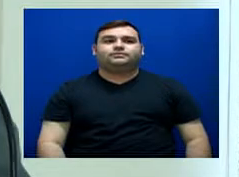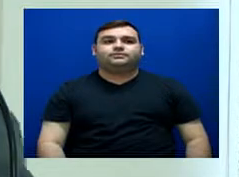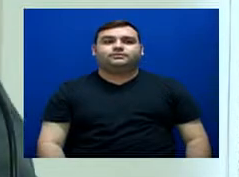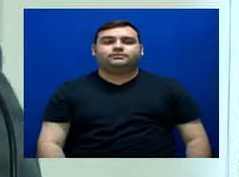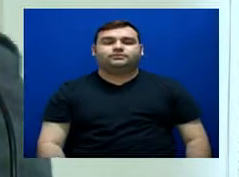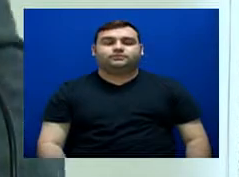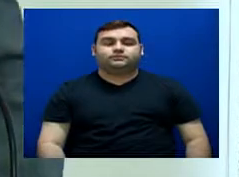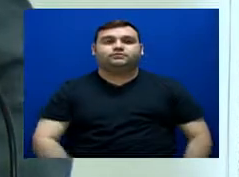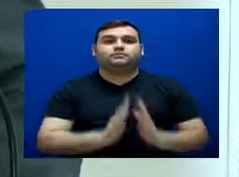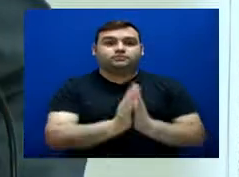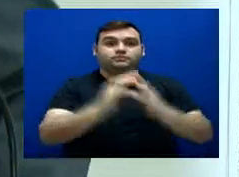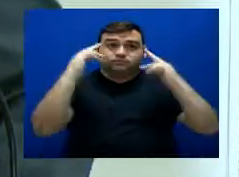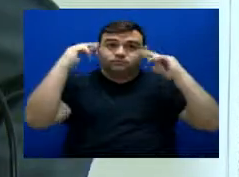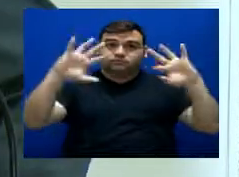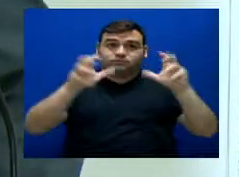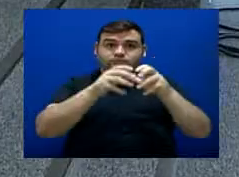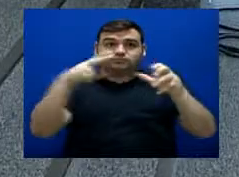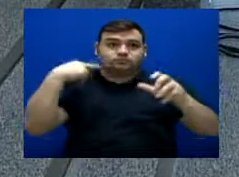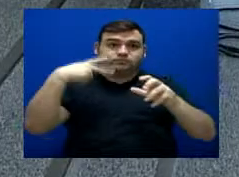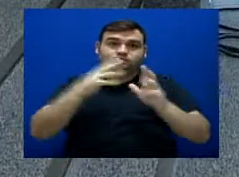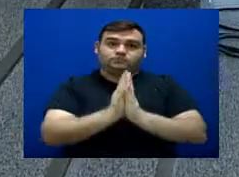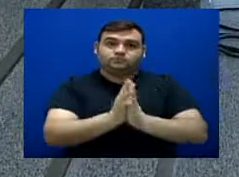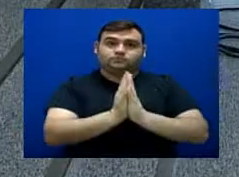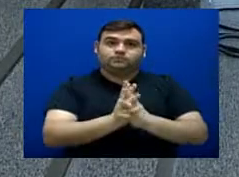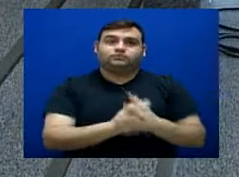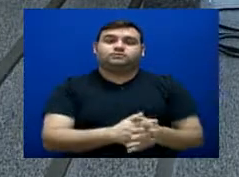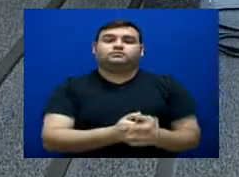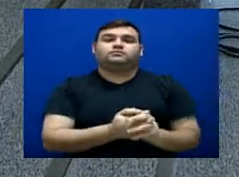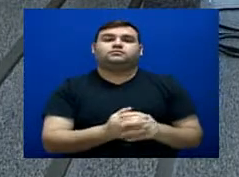Por favor, respeito aos vereadores.